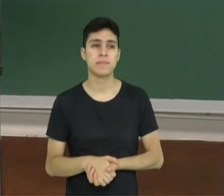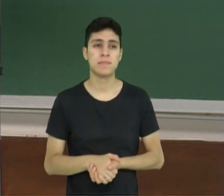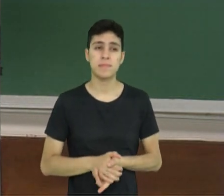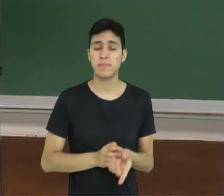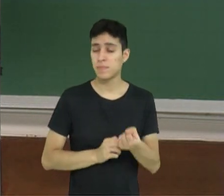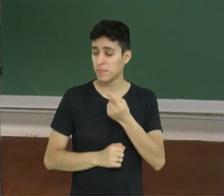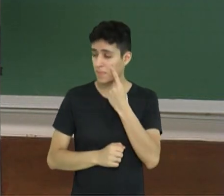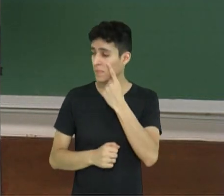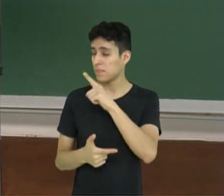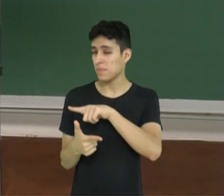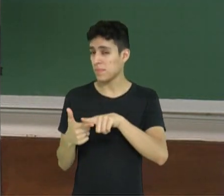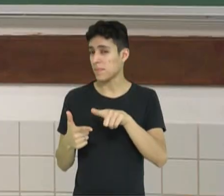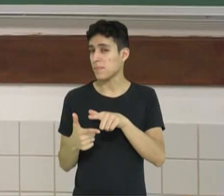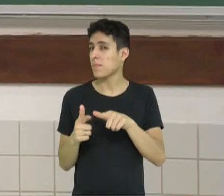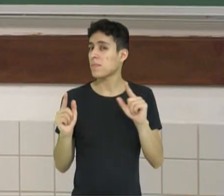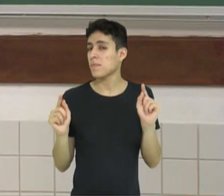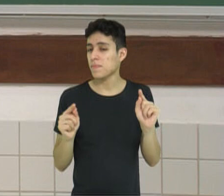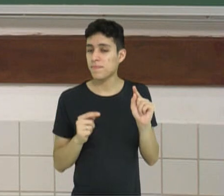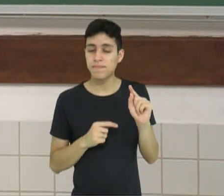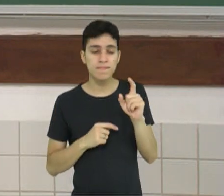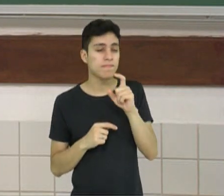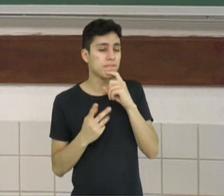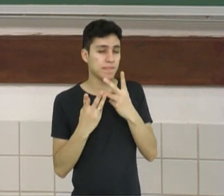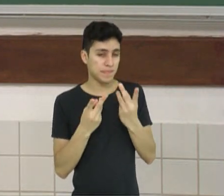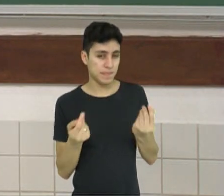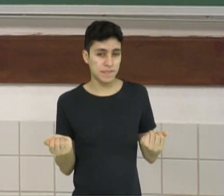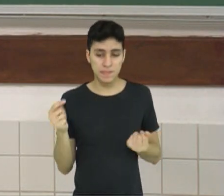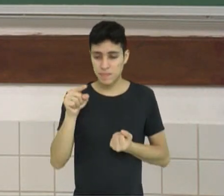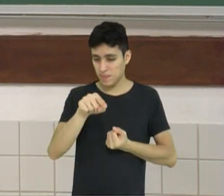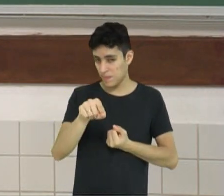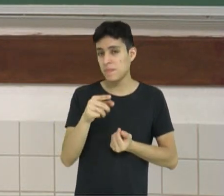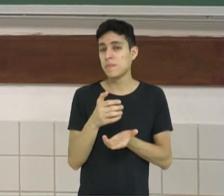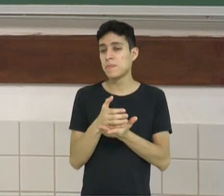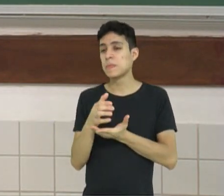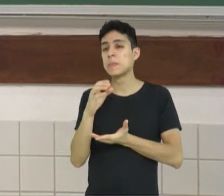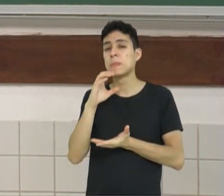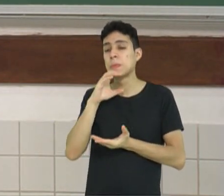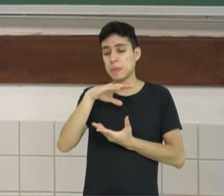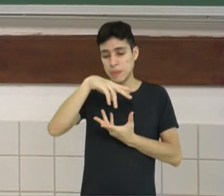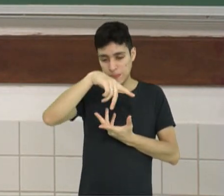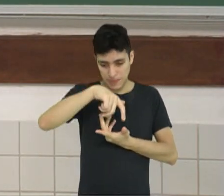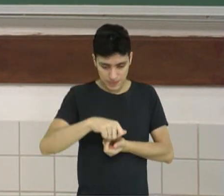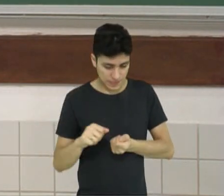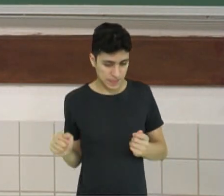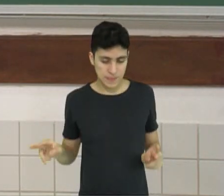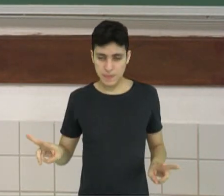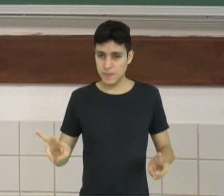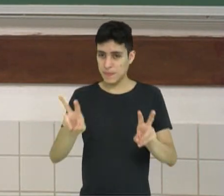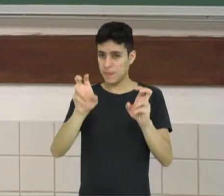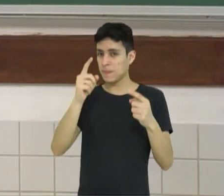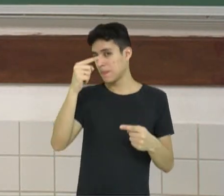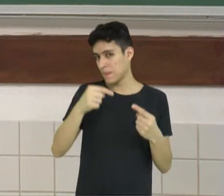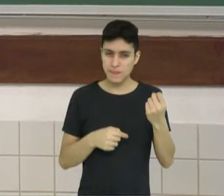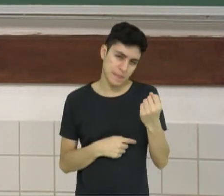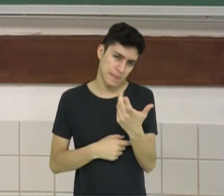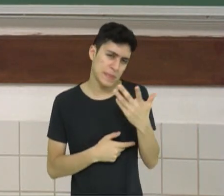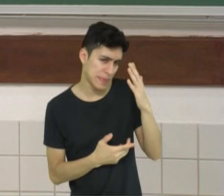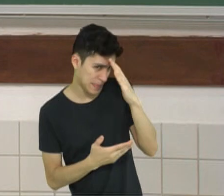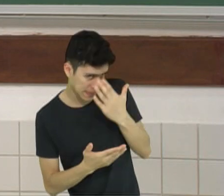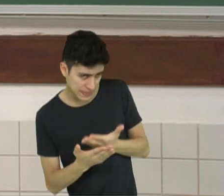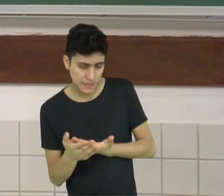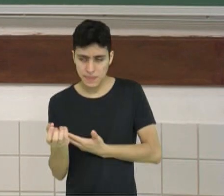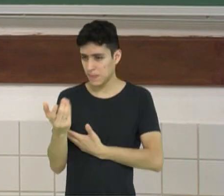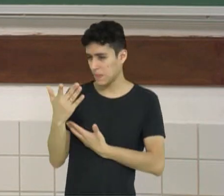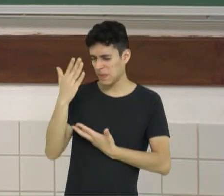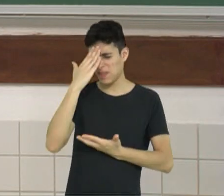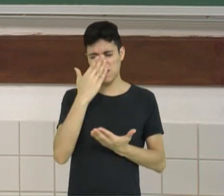do derretimento das geleiras, que é o aquecimento do planeta, o aquecimento global, assunto polêmico, que alguns acreditam que existe, outros não.